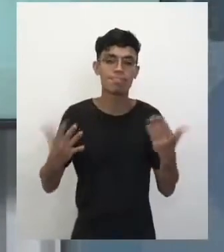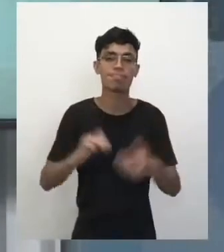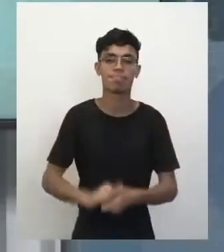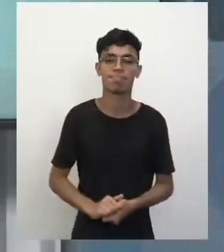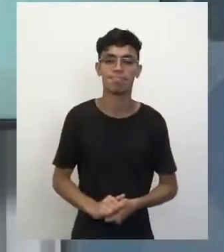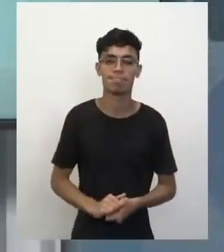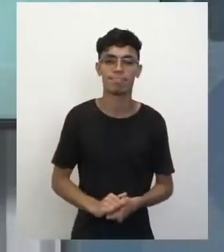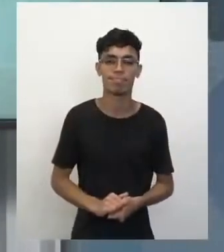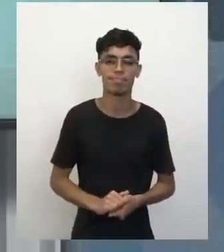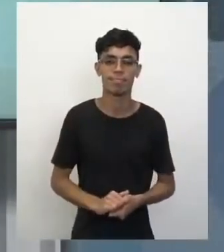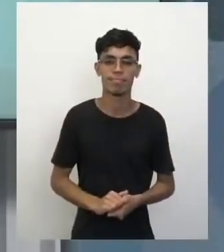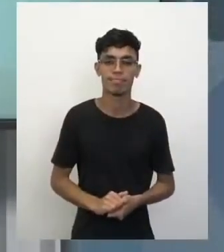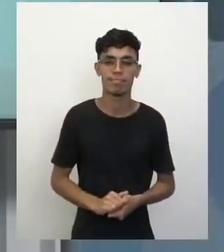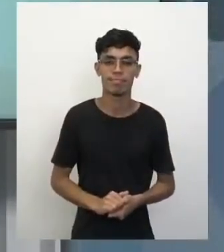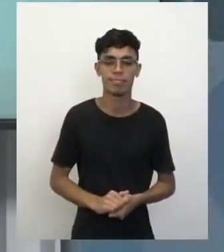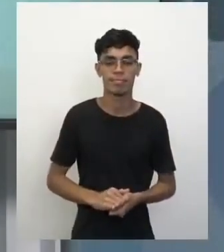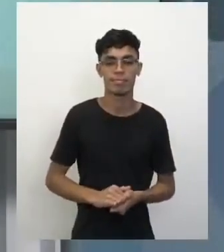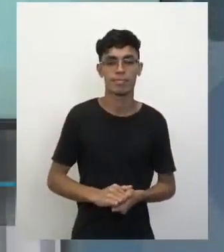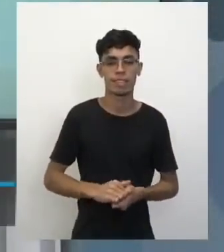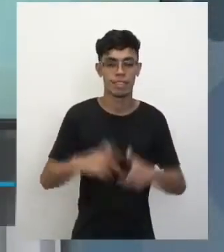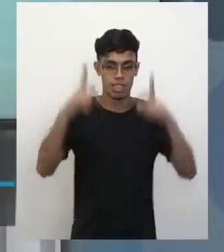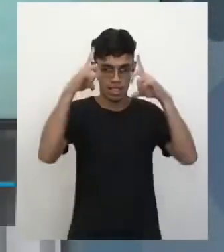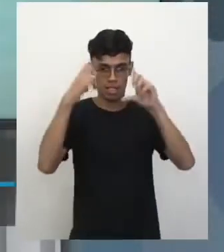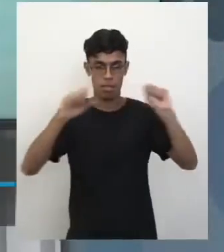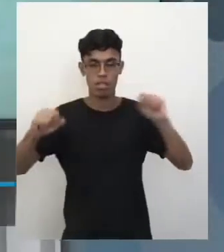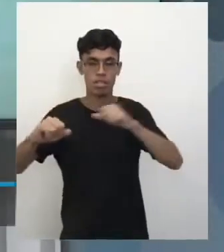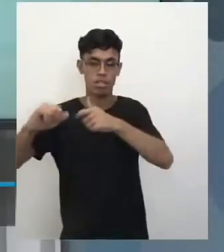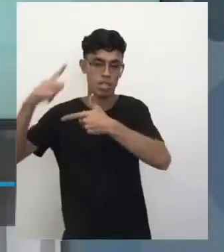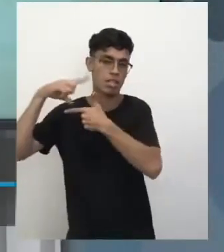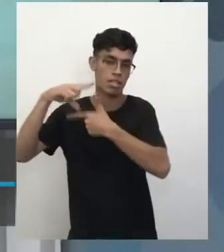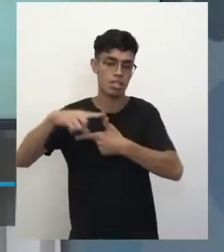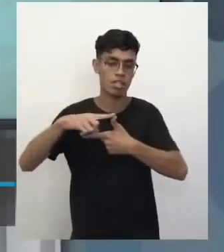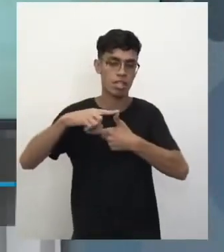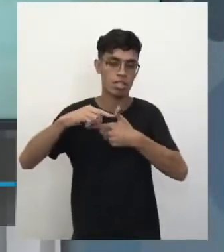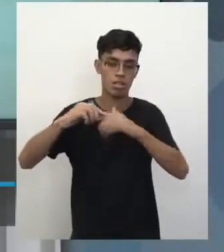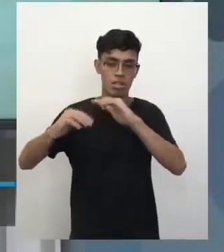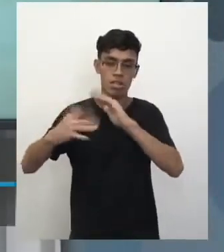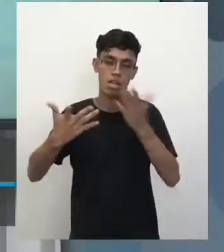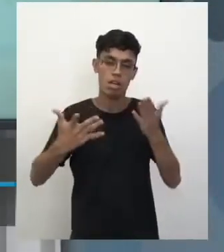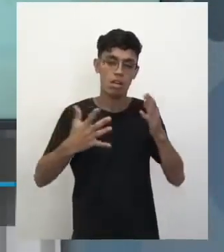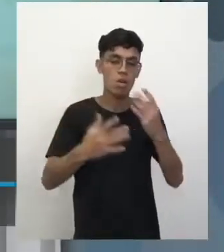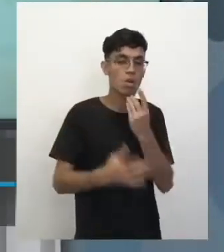isso, né? Assim, o Lamarck era linear, já o Darwin vai fazer uma árvorezinha. A gente vai voltar nisso aí.